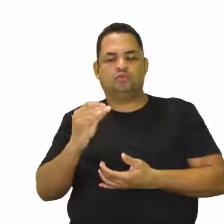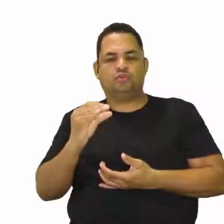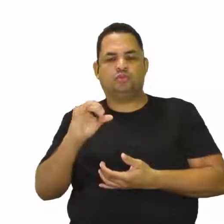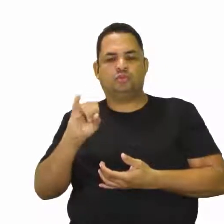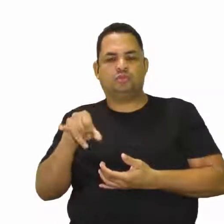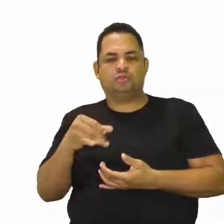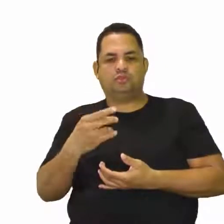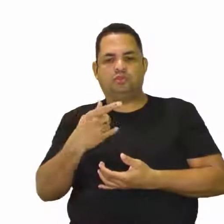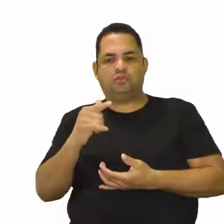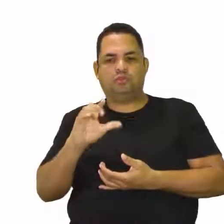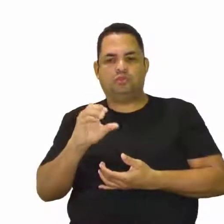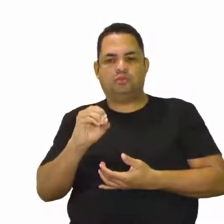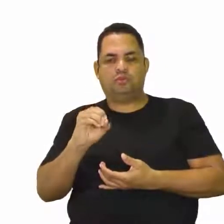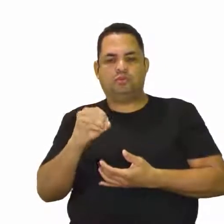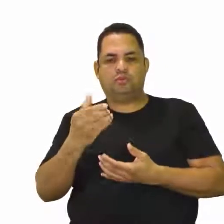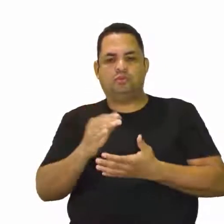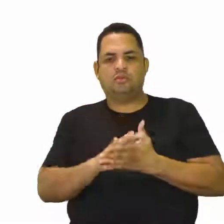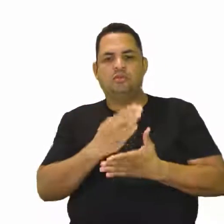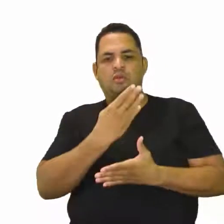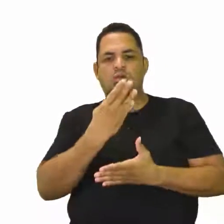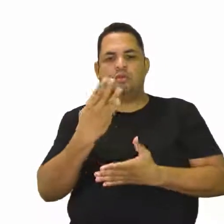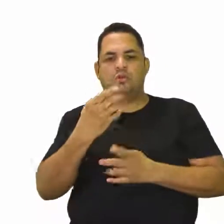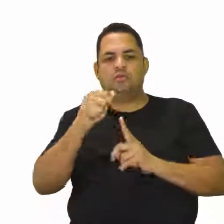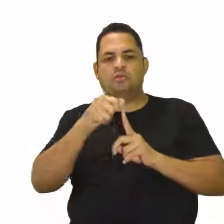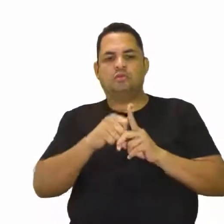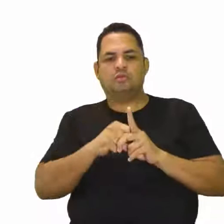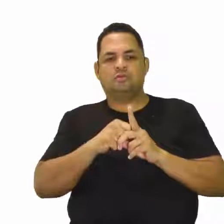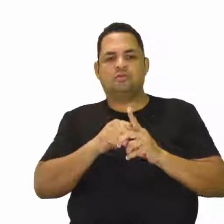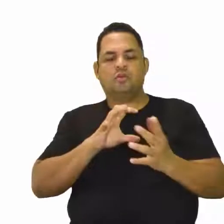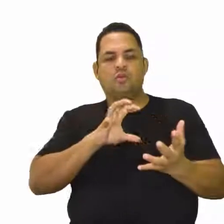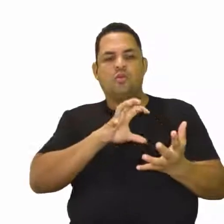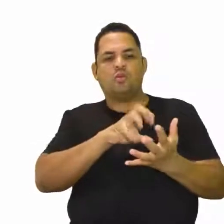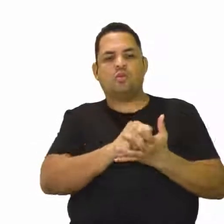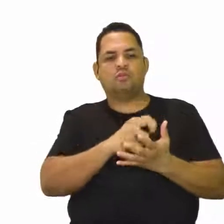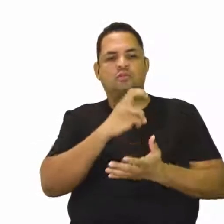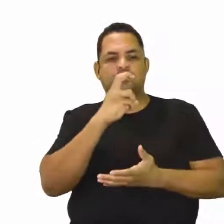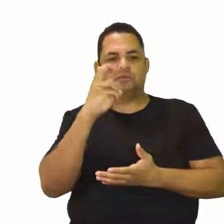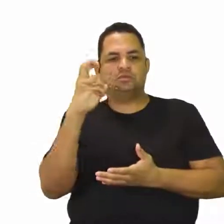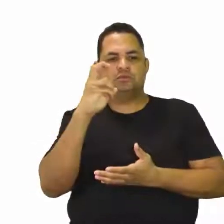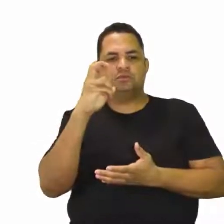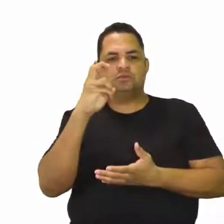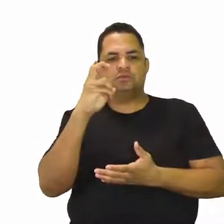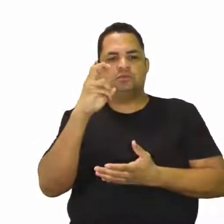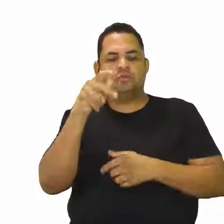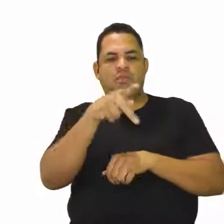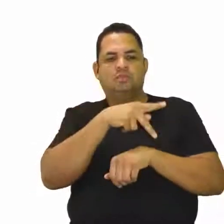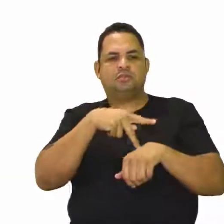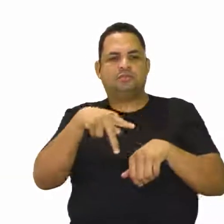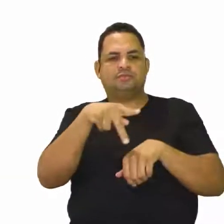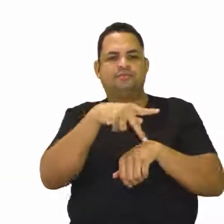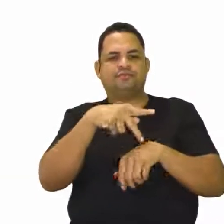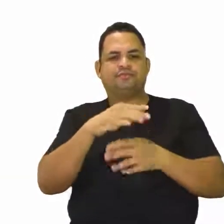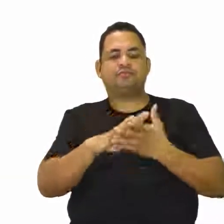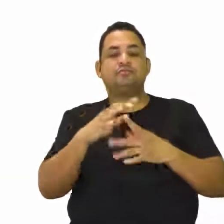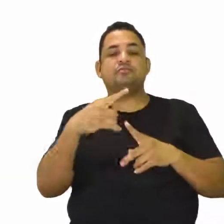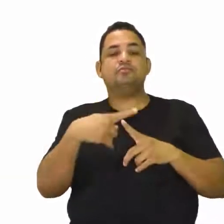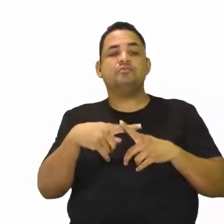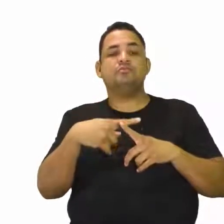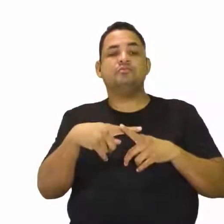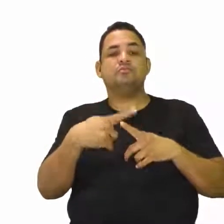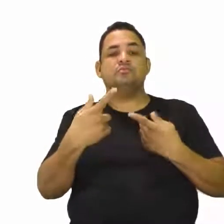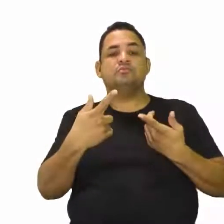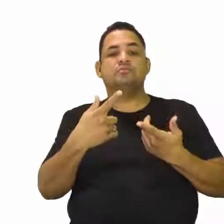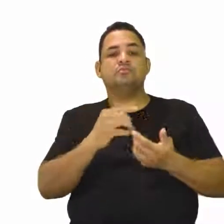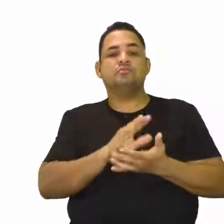de guerra, irão conquistar 5 países. Mas sabe por quê?